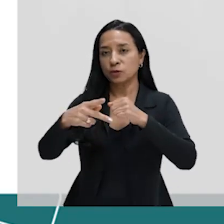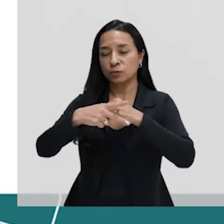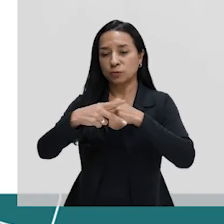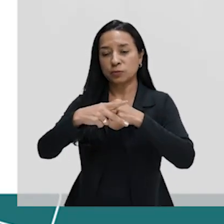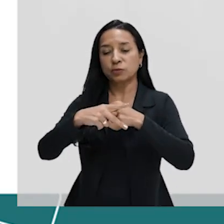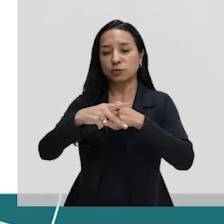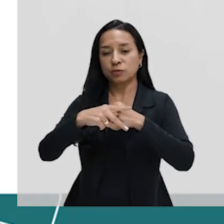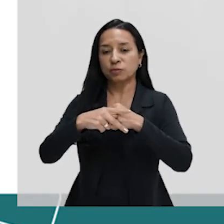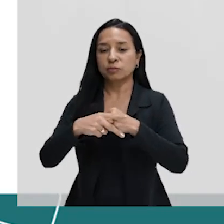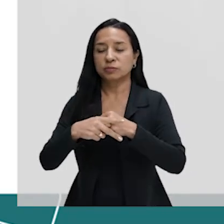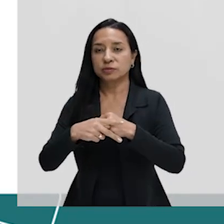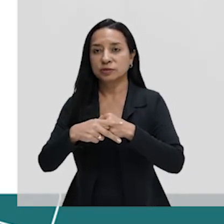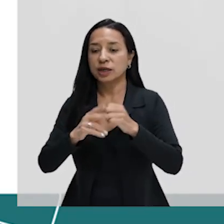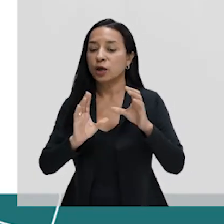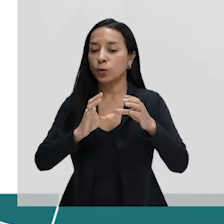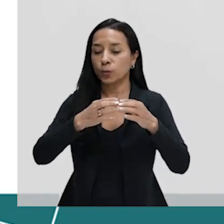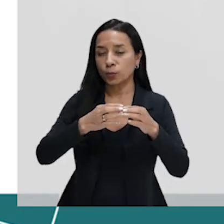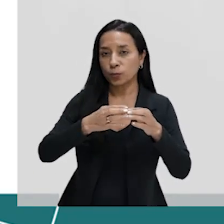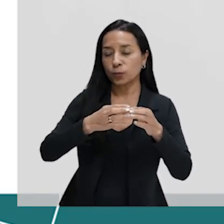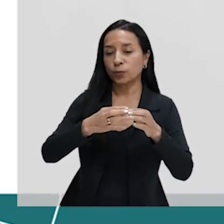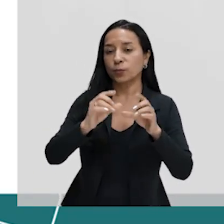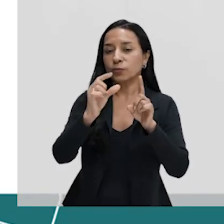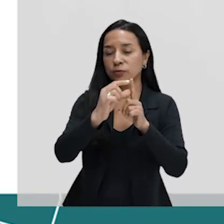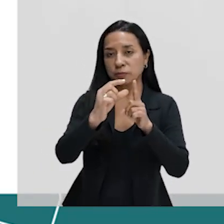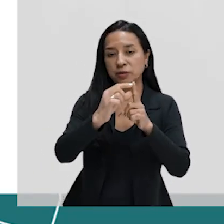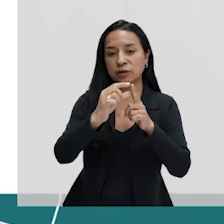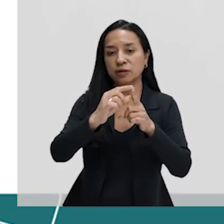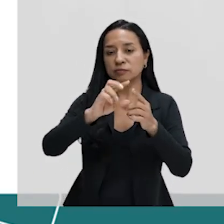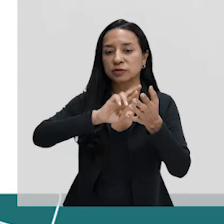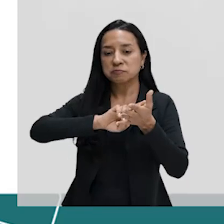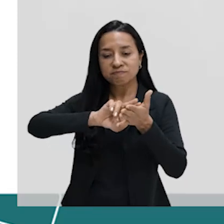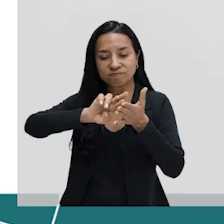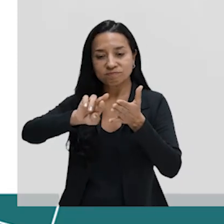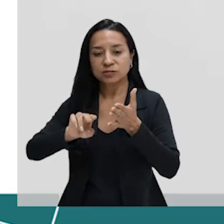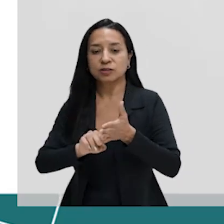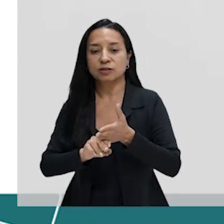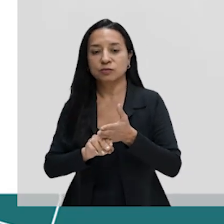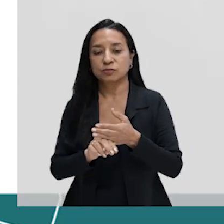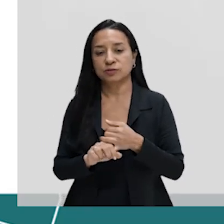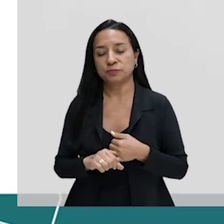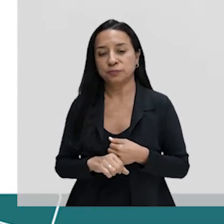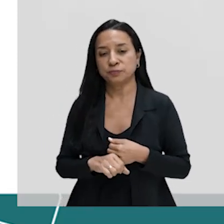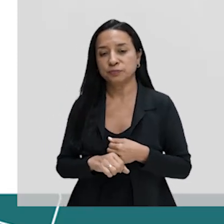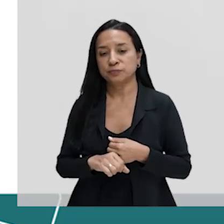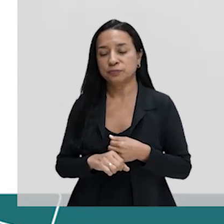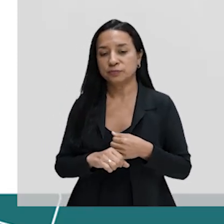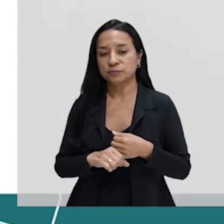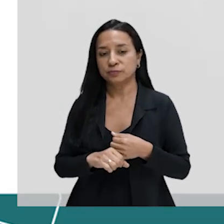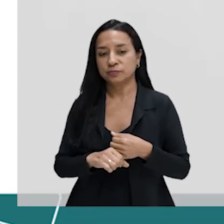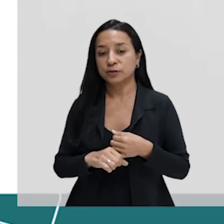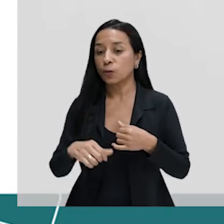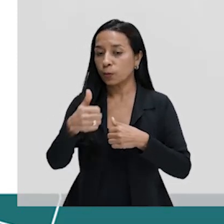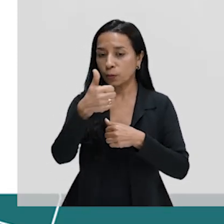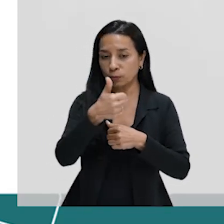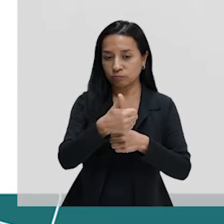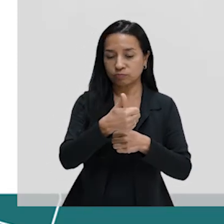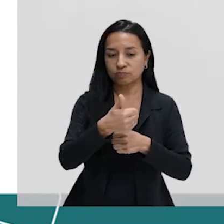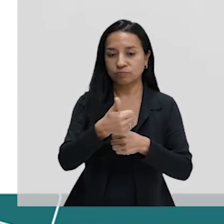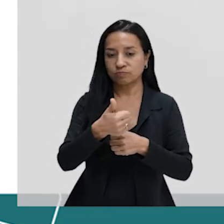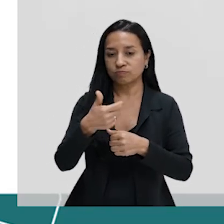palavras variáveis. Nessa segunda parte sobre pronome nós iremos ver um pouco sobre o pronome, os